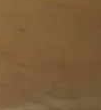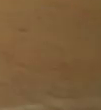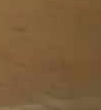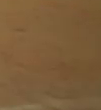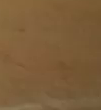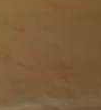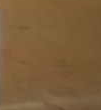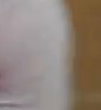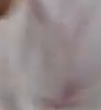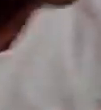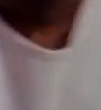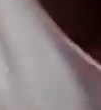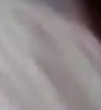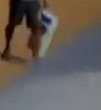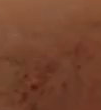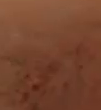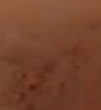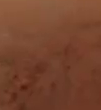veio